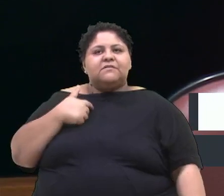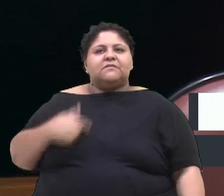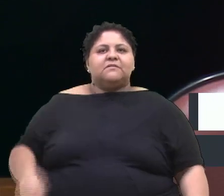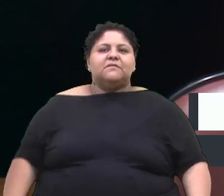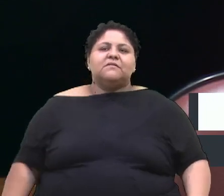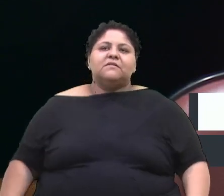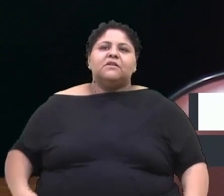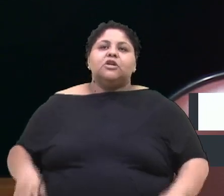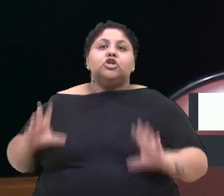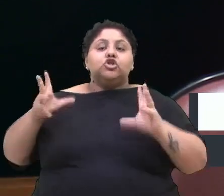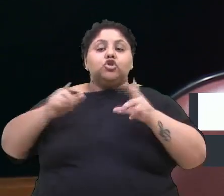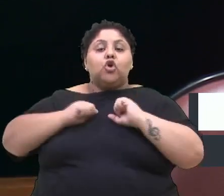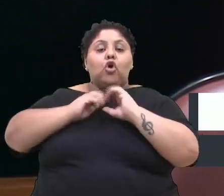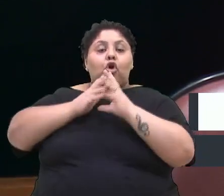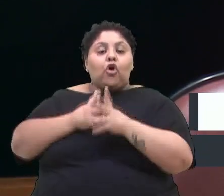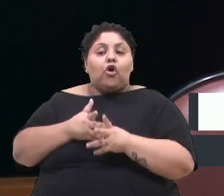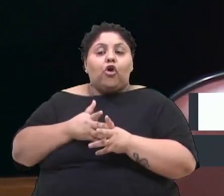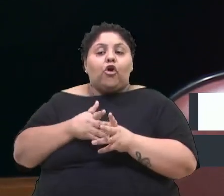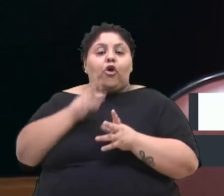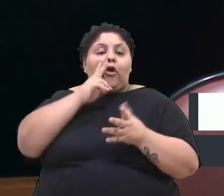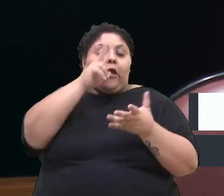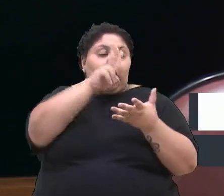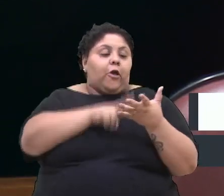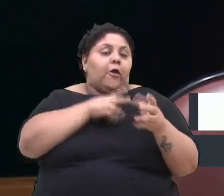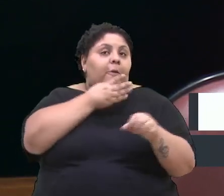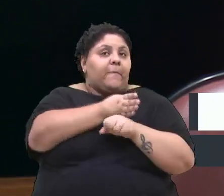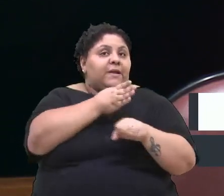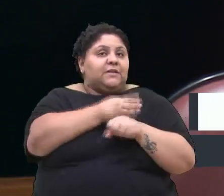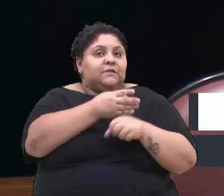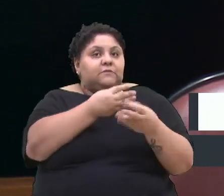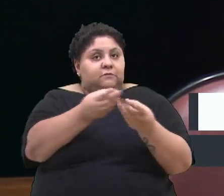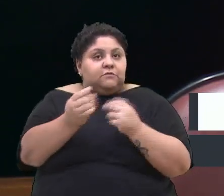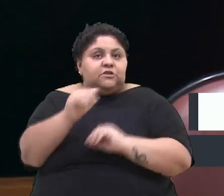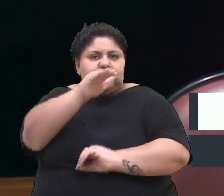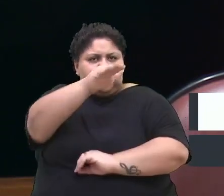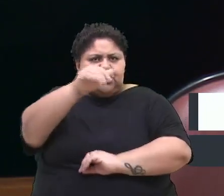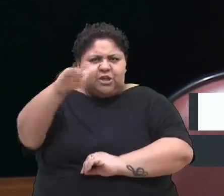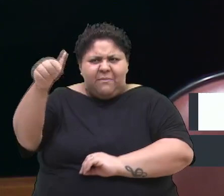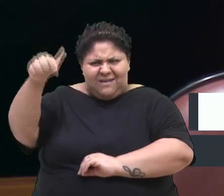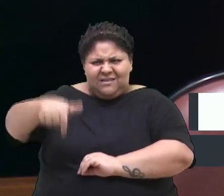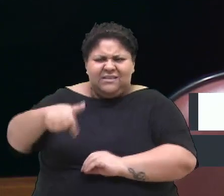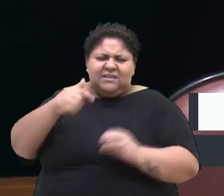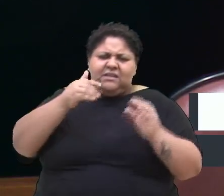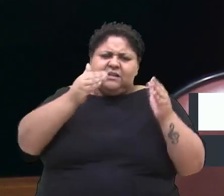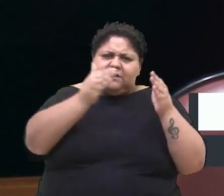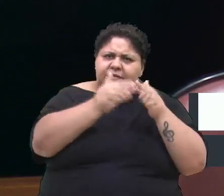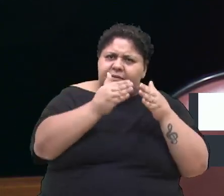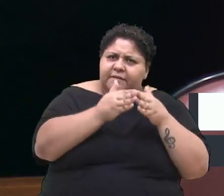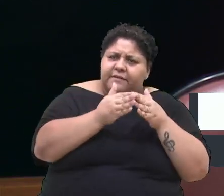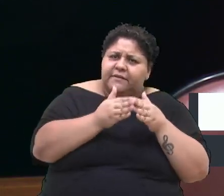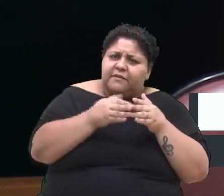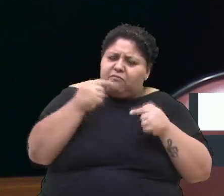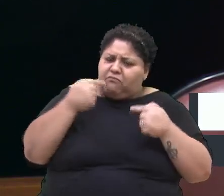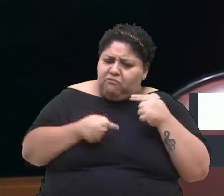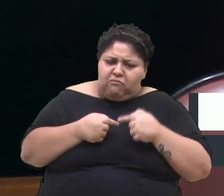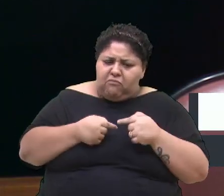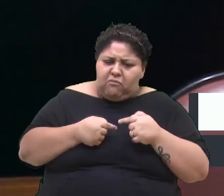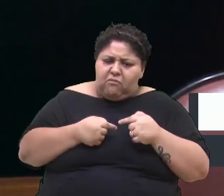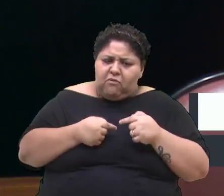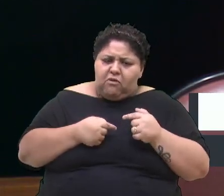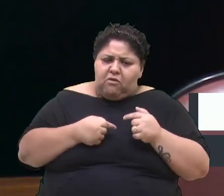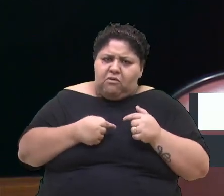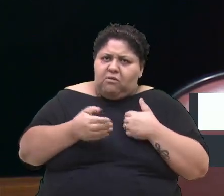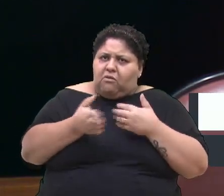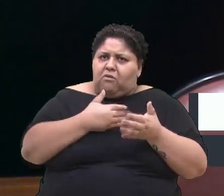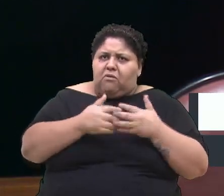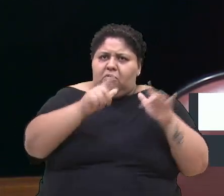Todas as atividades que eu ia, e eu participava de muitas chamadas nessa casa, ou debates, onde quer que fossem,